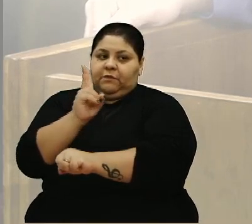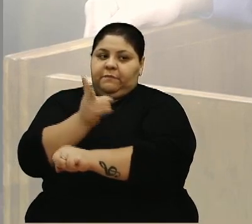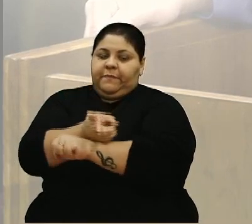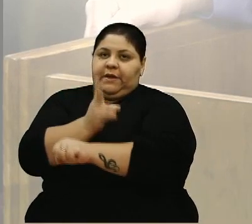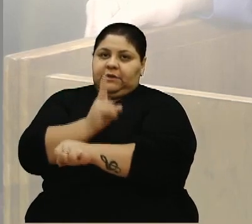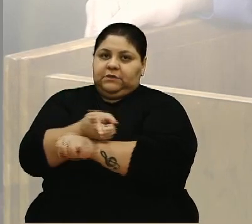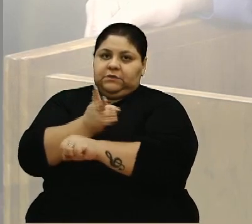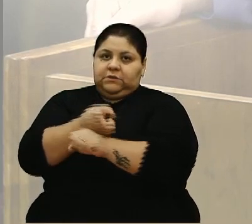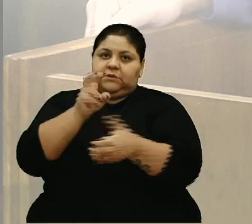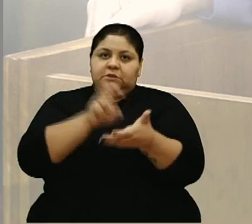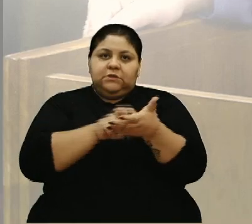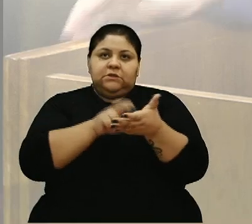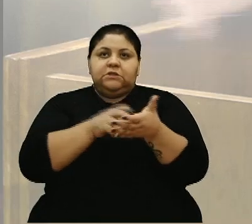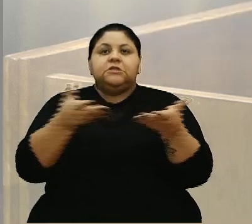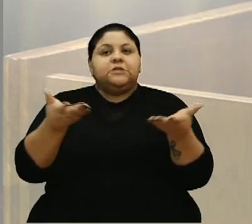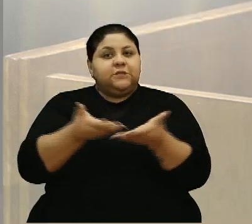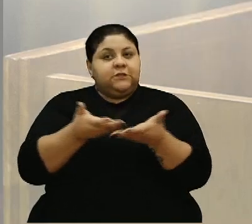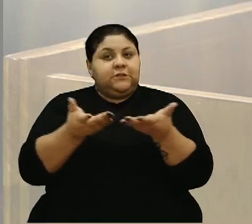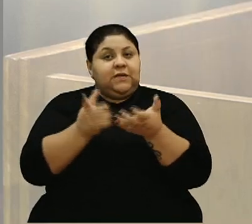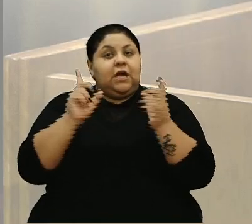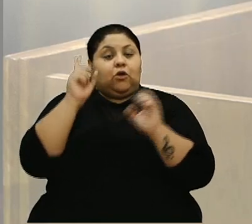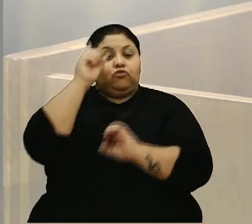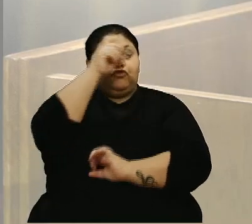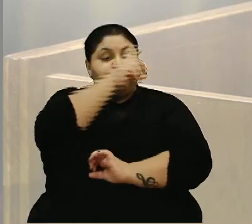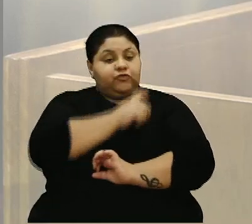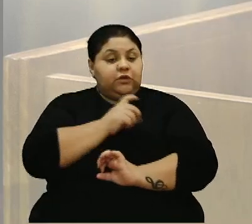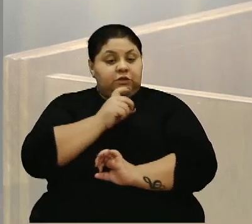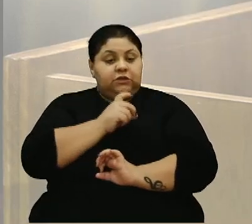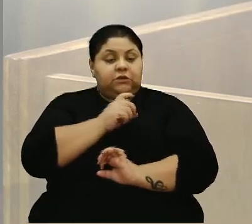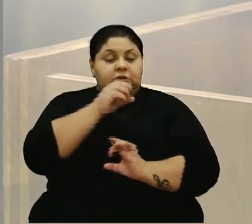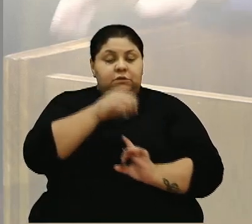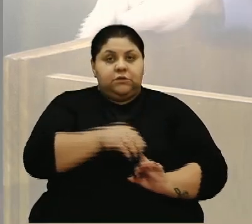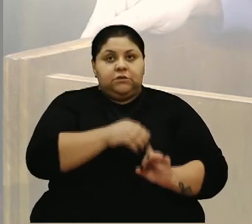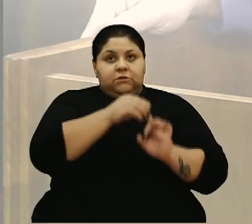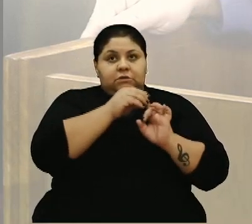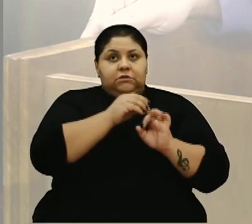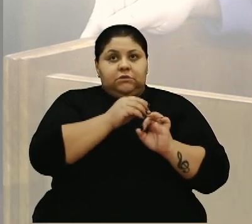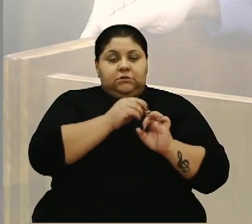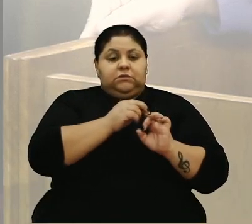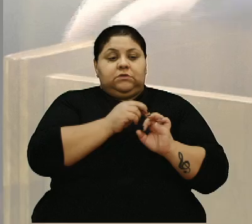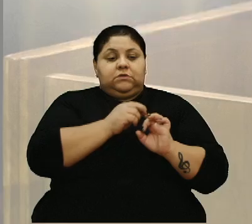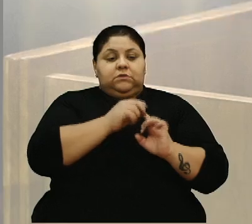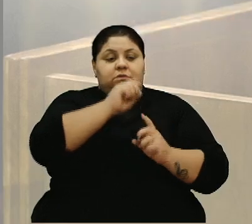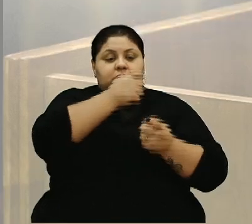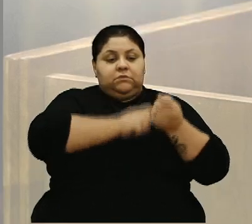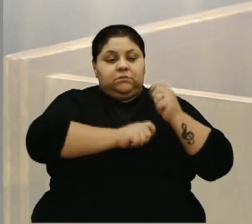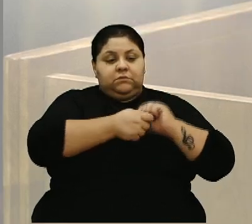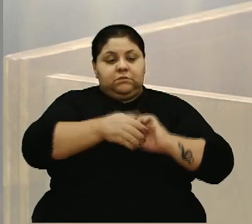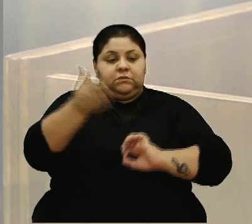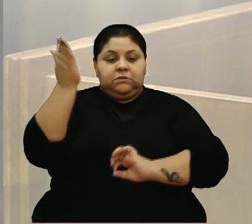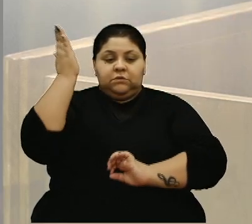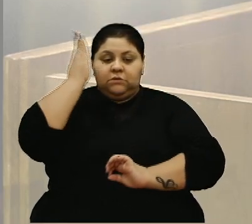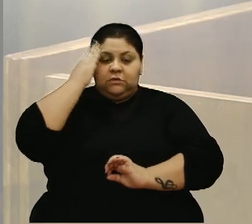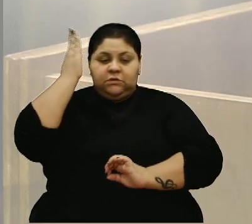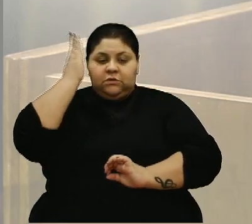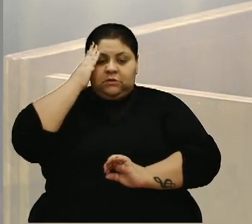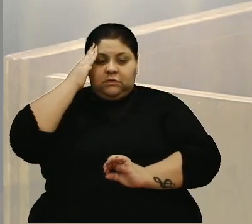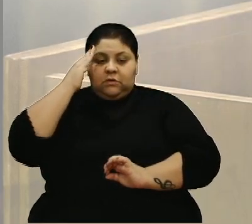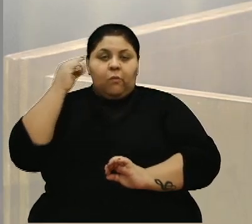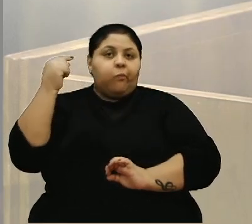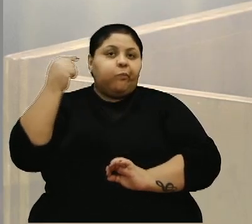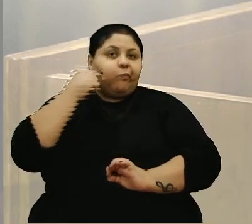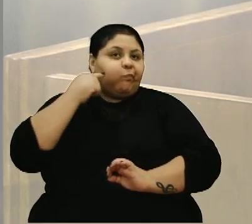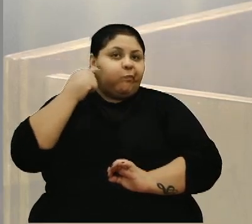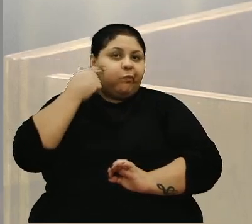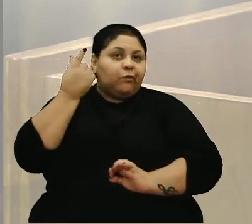a gente já tem o sapato apertado, principalmente com os transportadores, que sabe que a cada dia o pneu aumenta, a cada